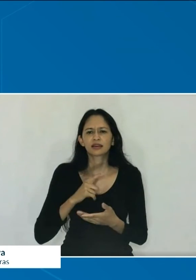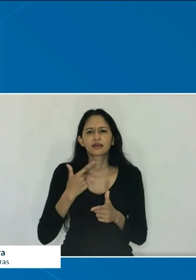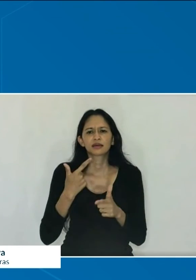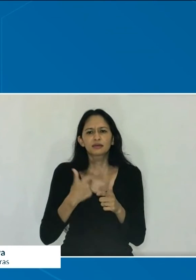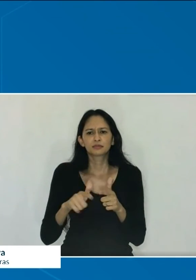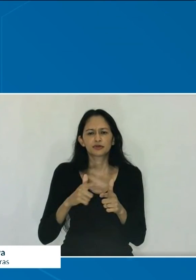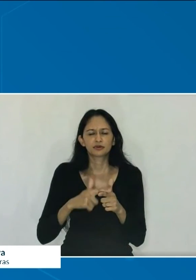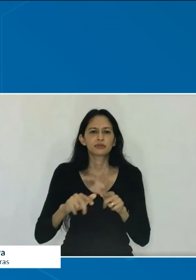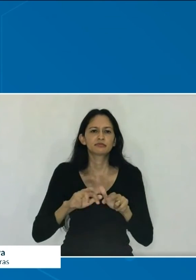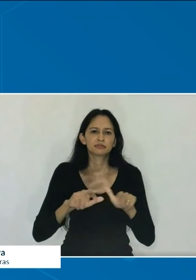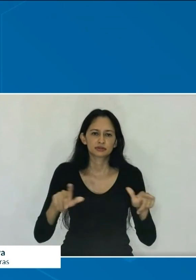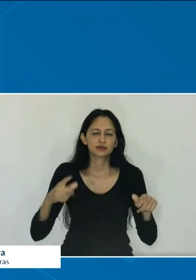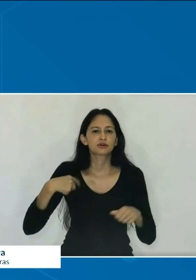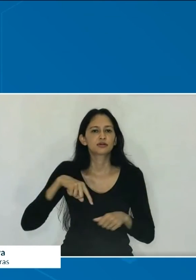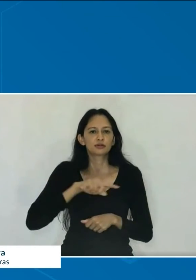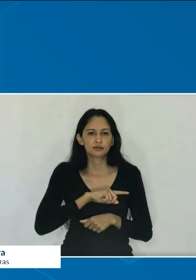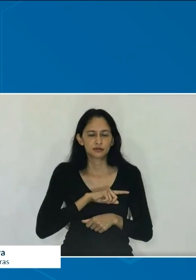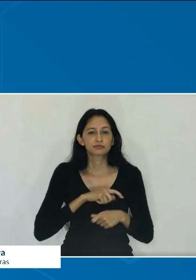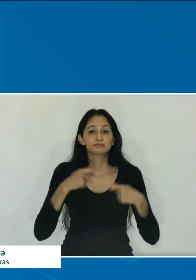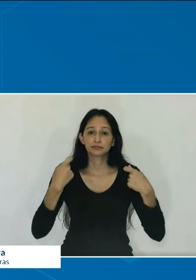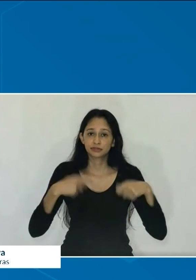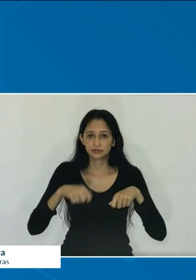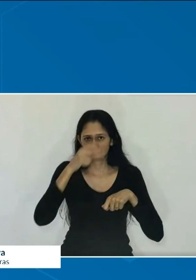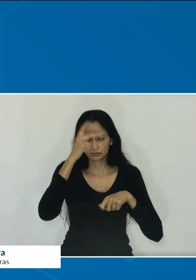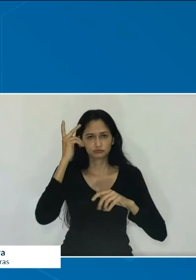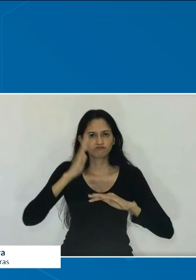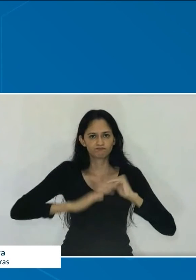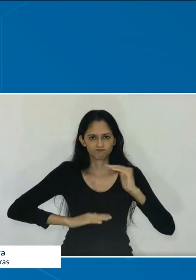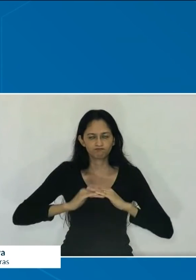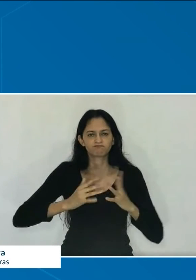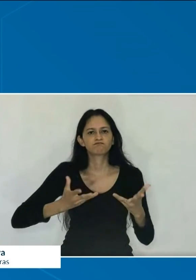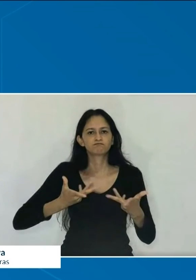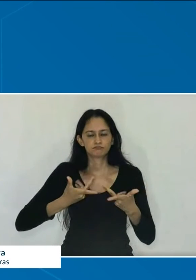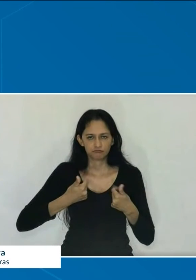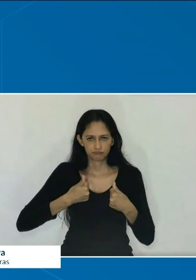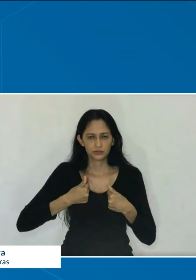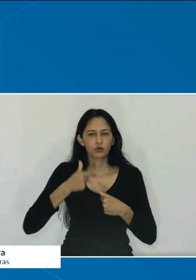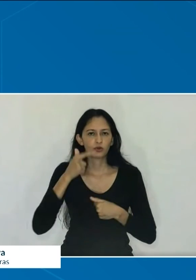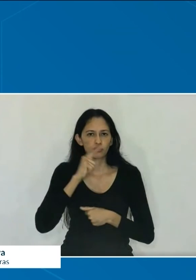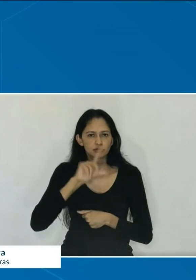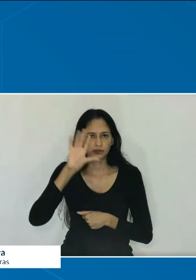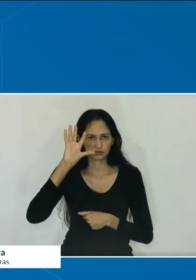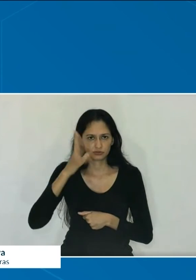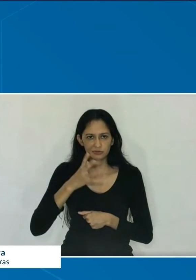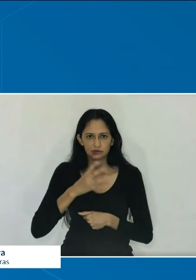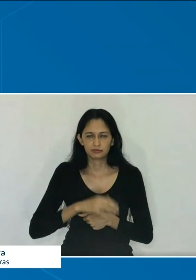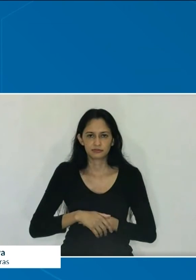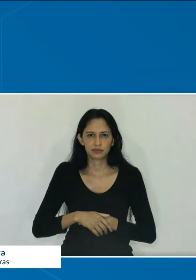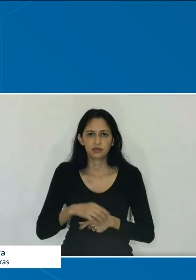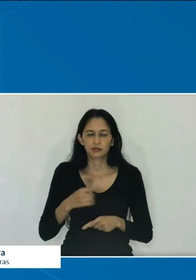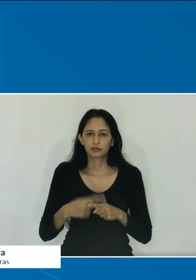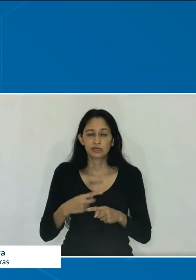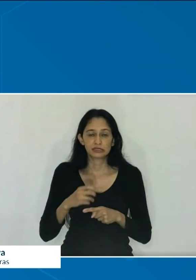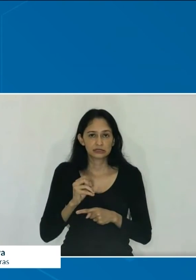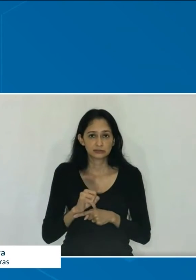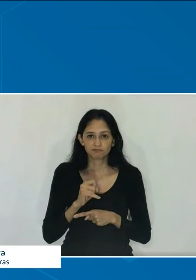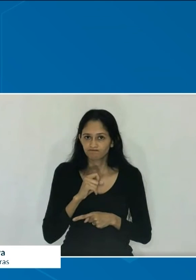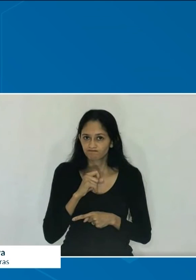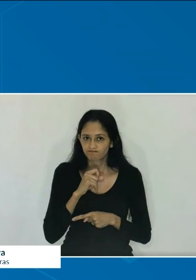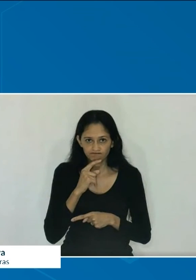que precisamos efetivamente de pessoas capacitadas para enfrentá-los, senão a gente não vai conseguir sair desses problemas que a gente